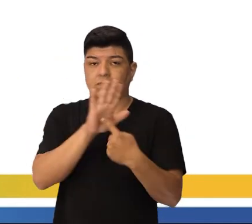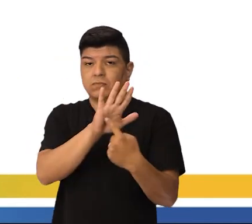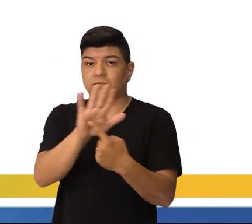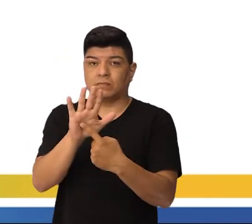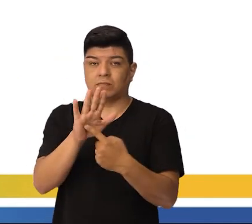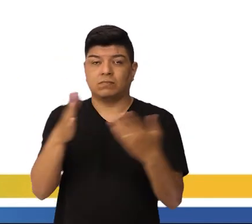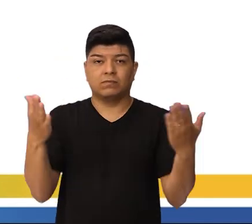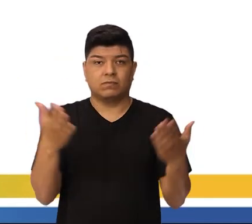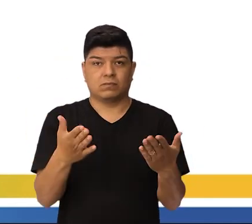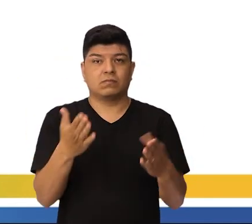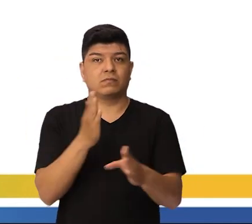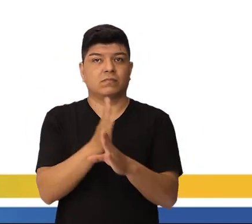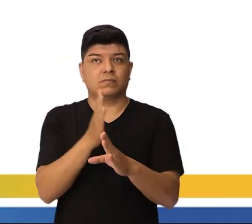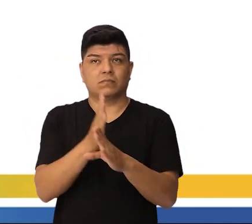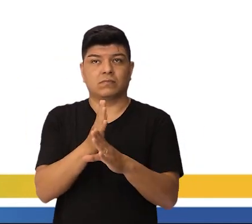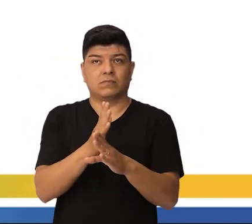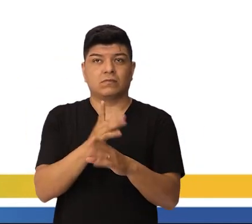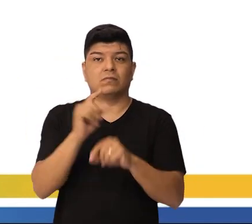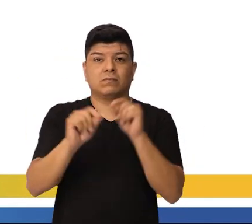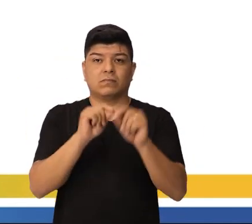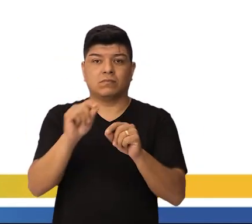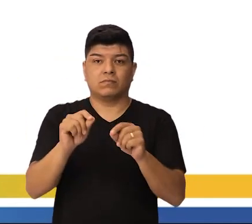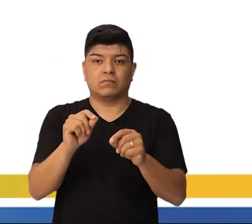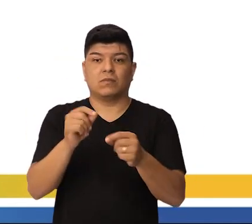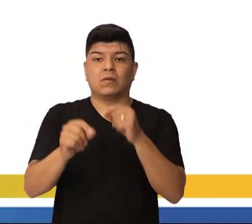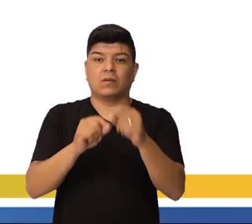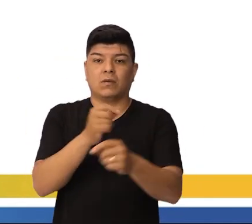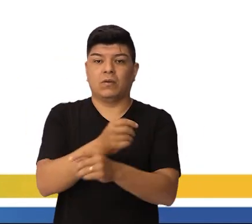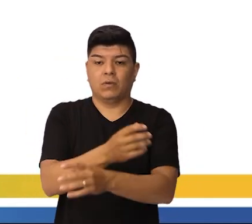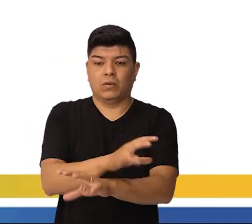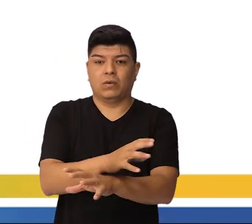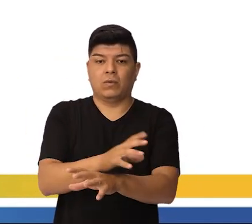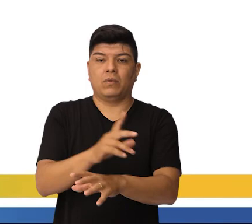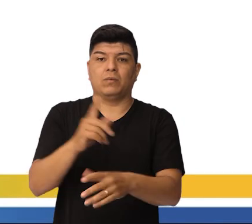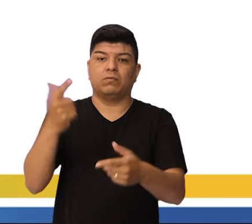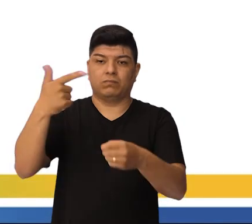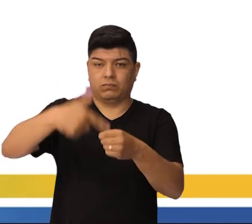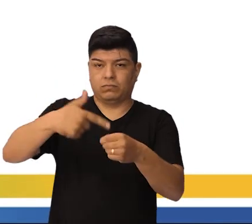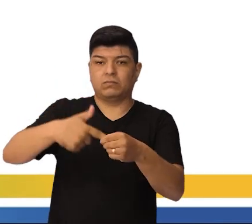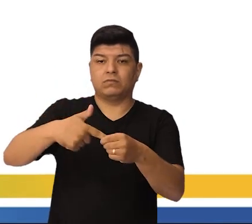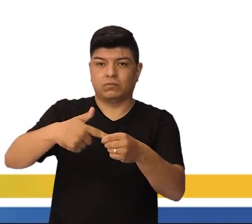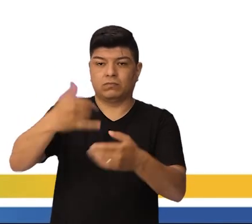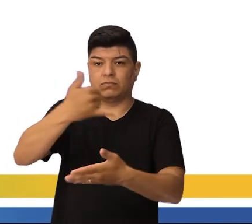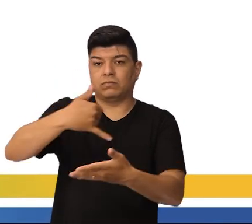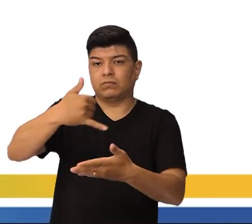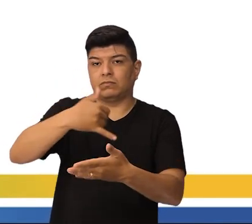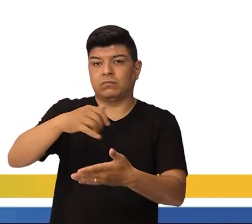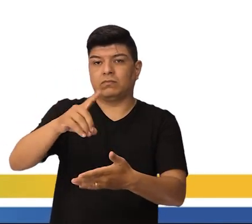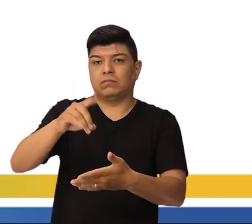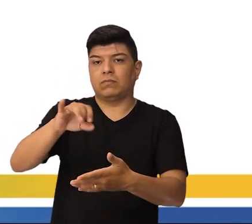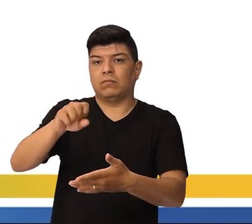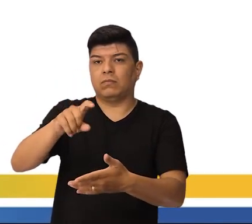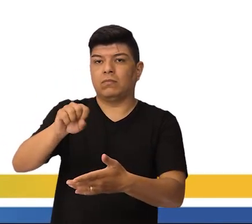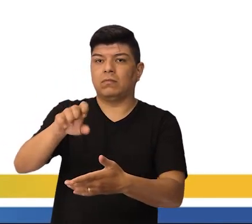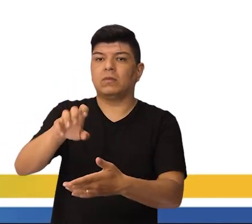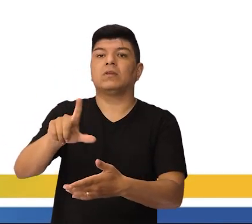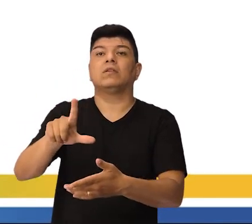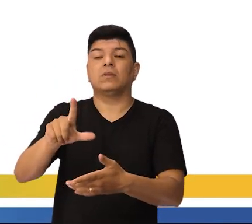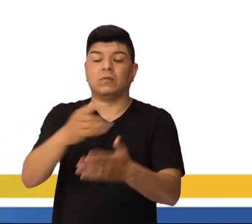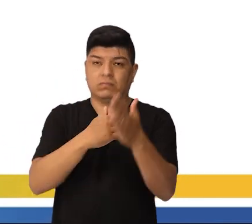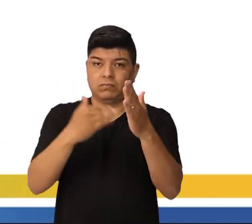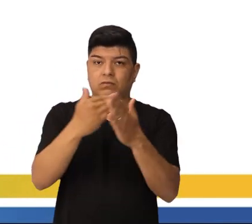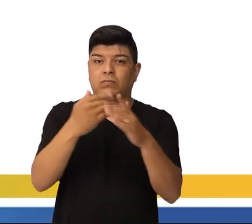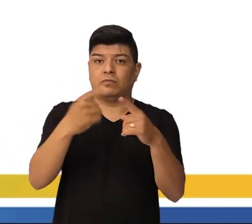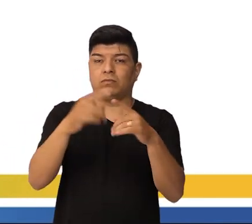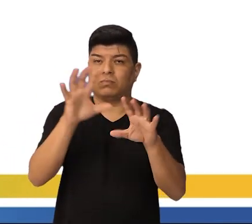falar, decorrente da queima de combustíveis fósseis, como gasolina e óleo diesel, pode provocar elevação da temperatura média, pois esse